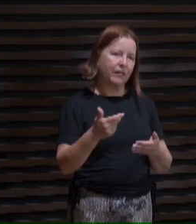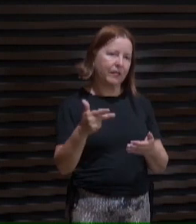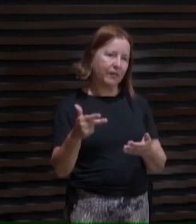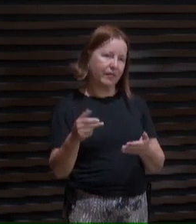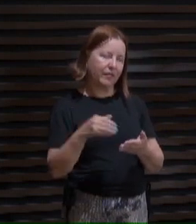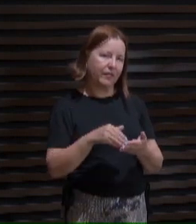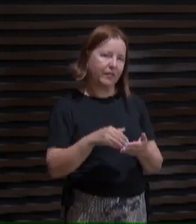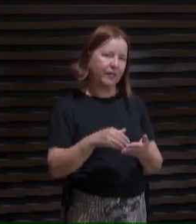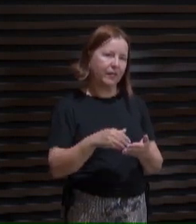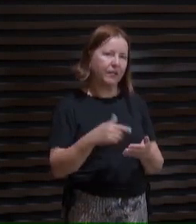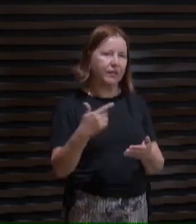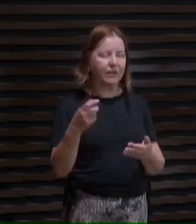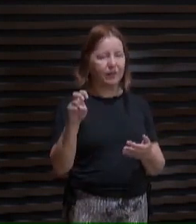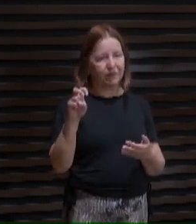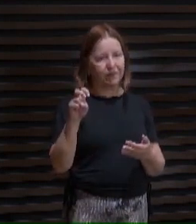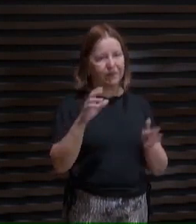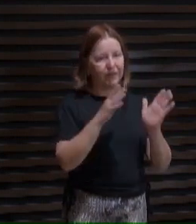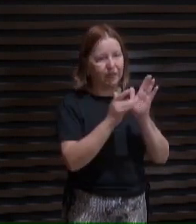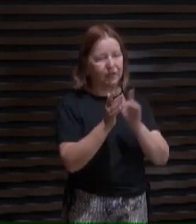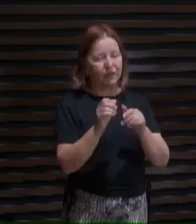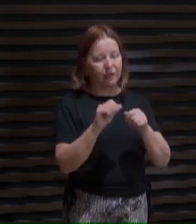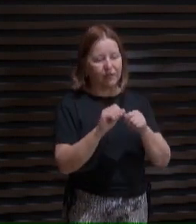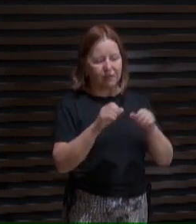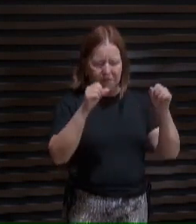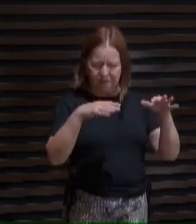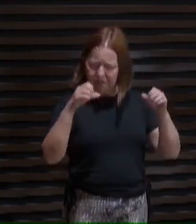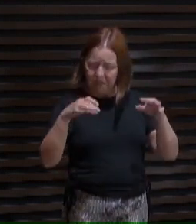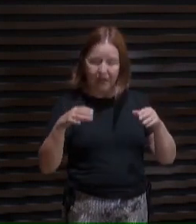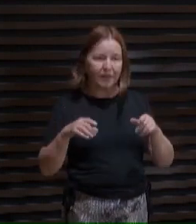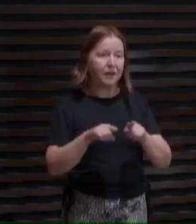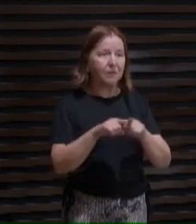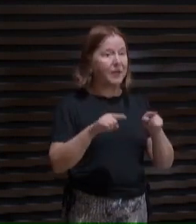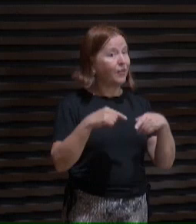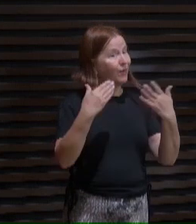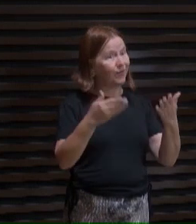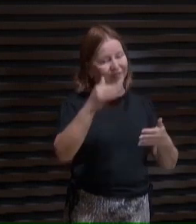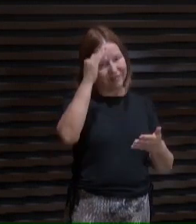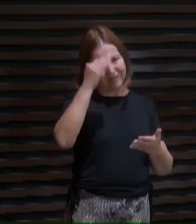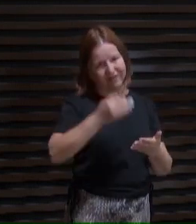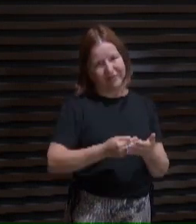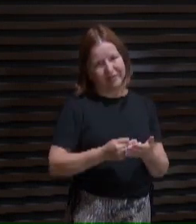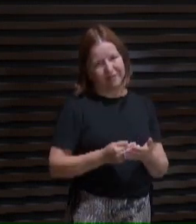a 25, que Jesus fez muitos sinais, mas não gerou fé.